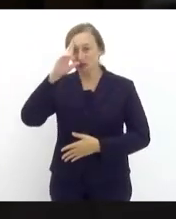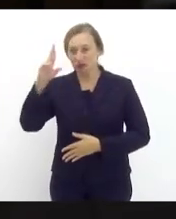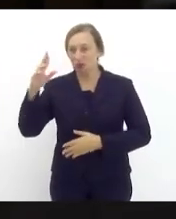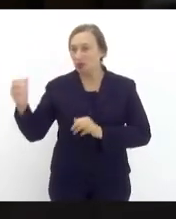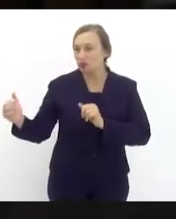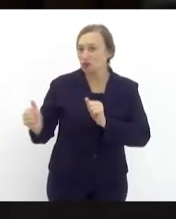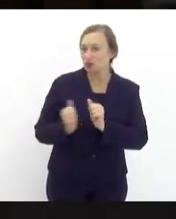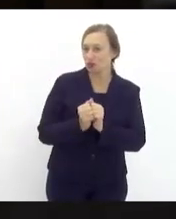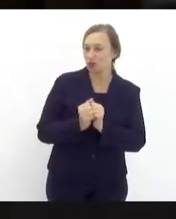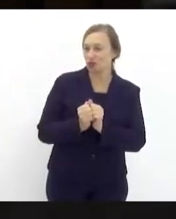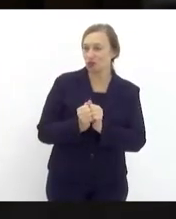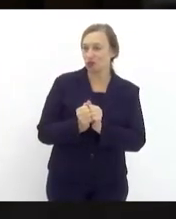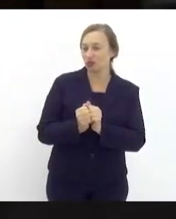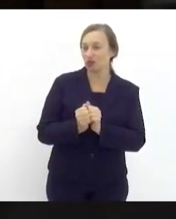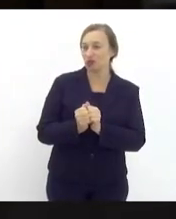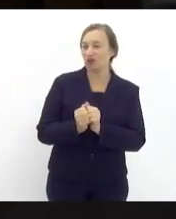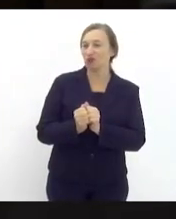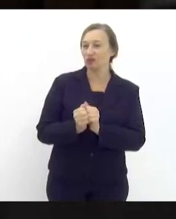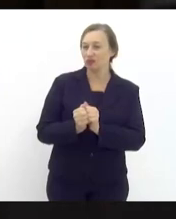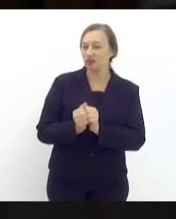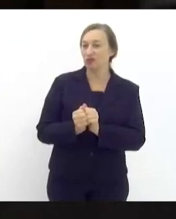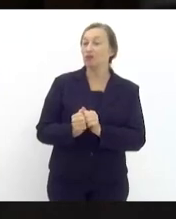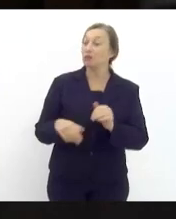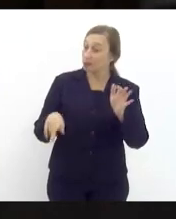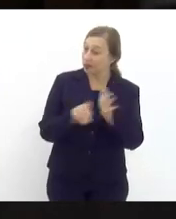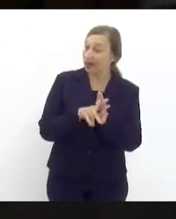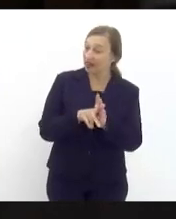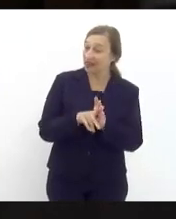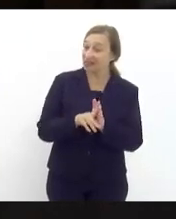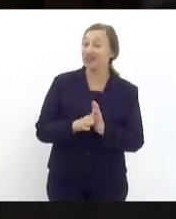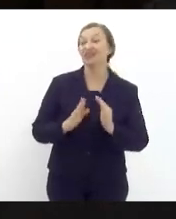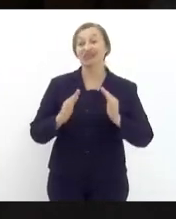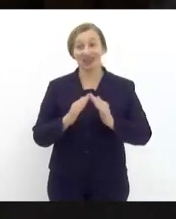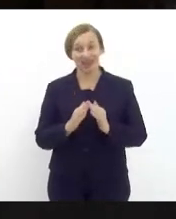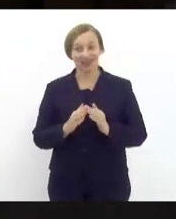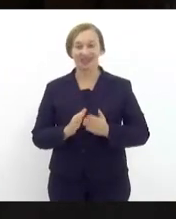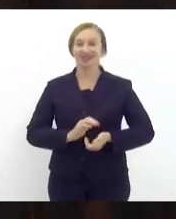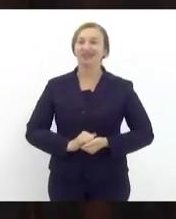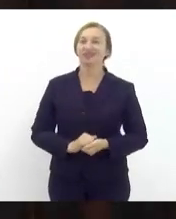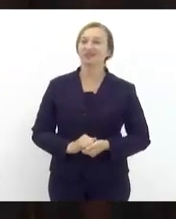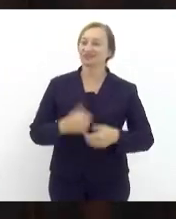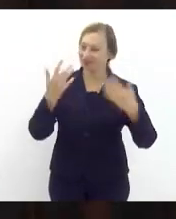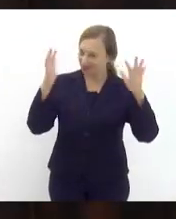como nosso filiado e como membro daquela casa